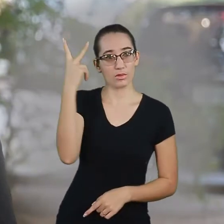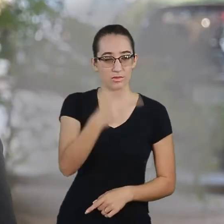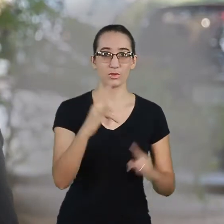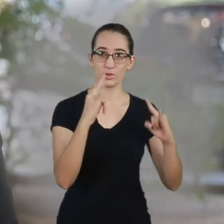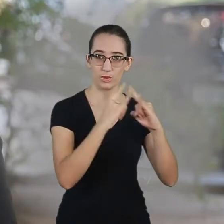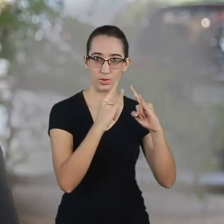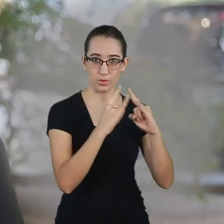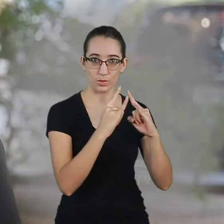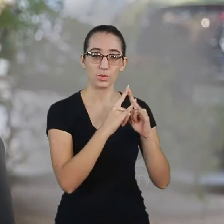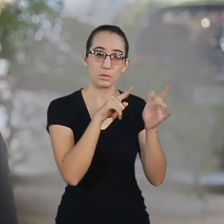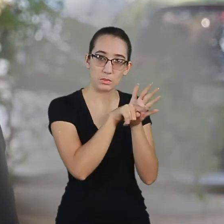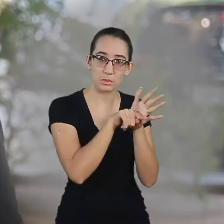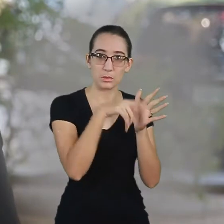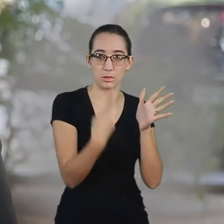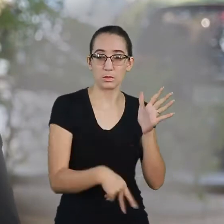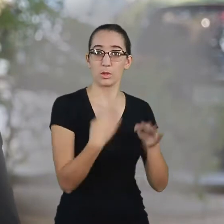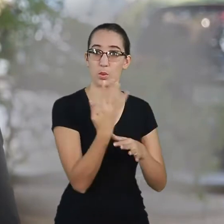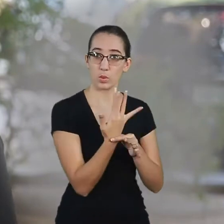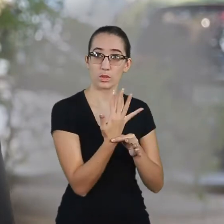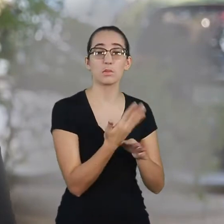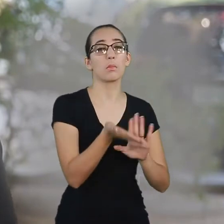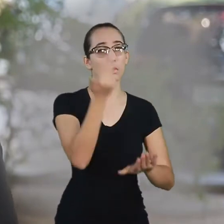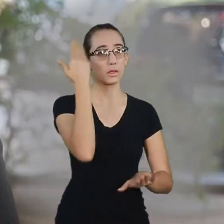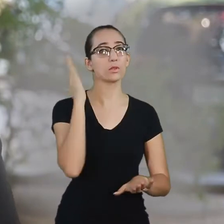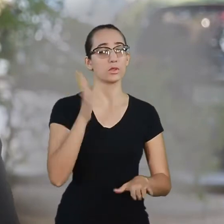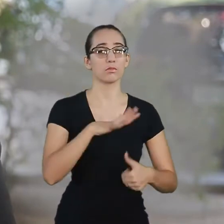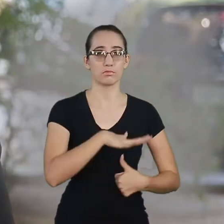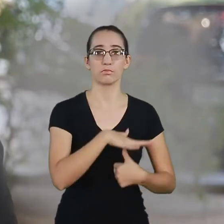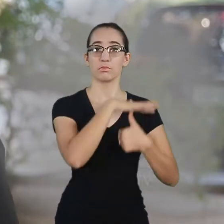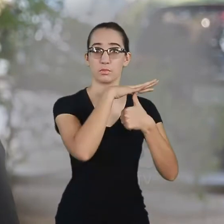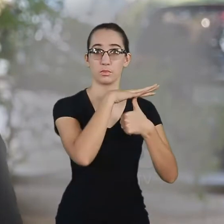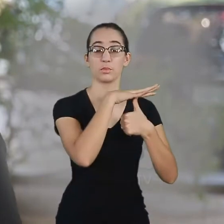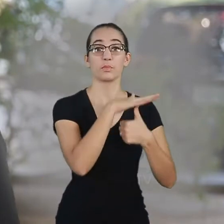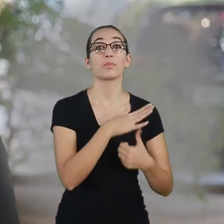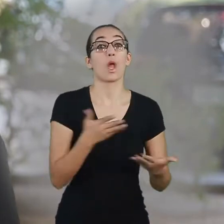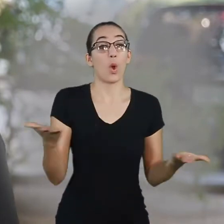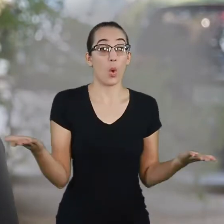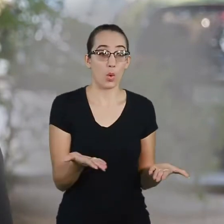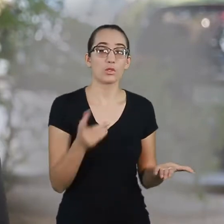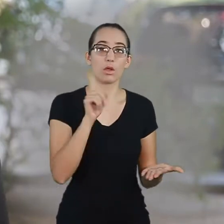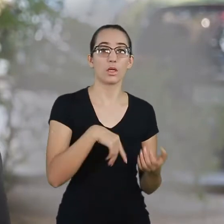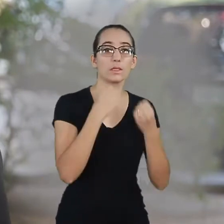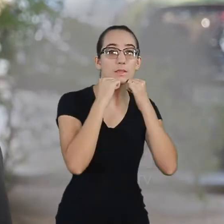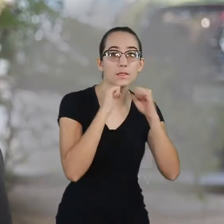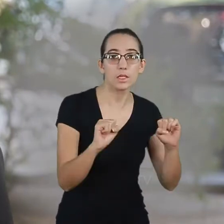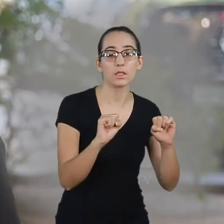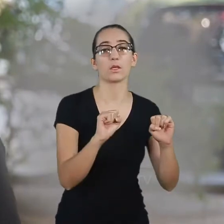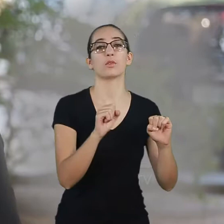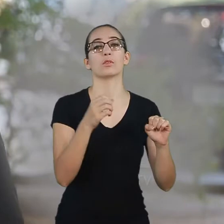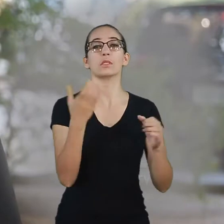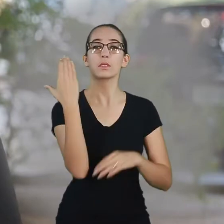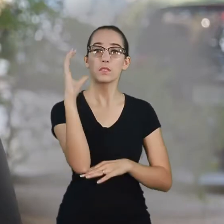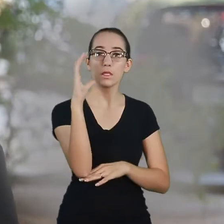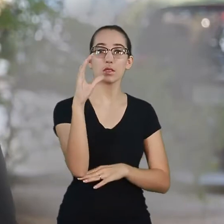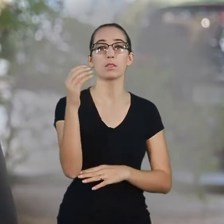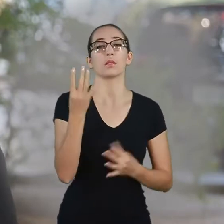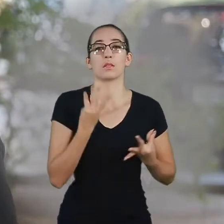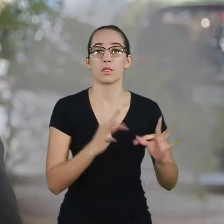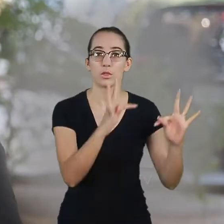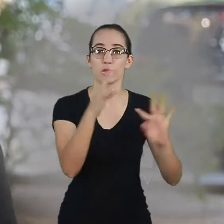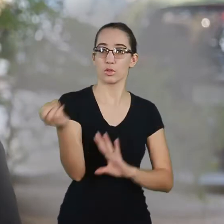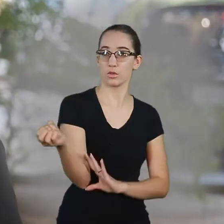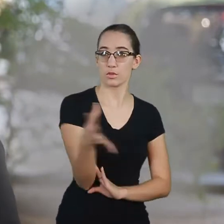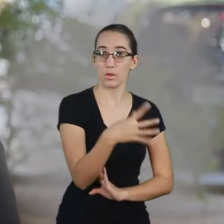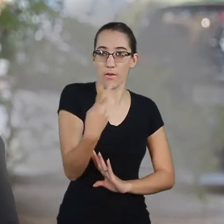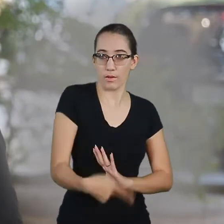foi pró-reitor de pesquisa da universidade e atualmente é secretário de Ciência, Tecnologia e Inovação do Rio